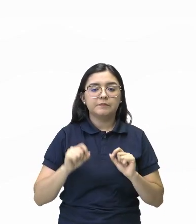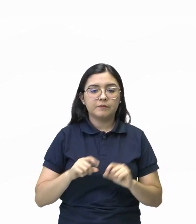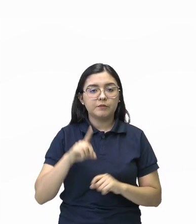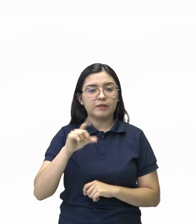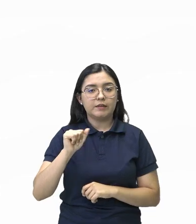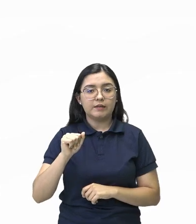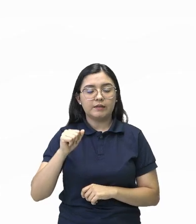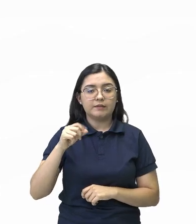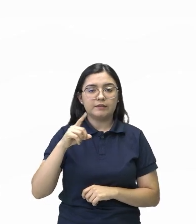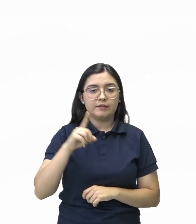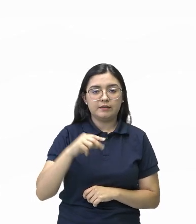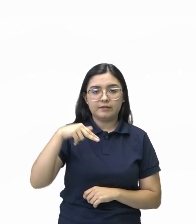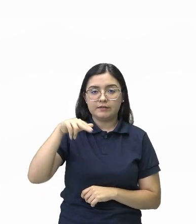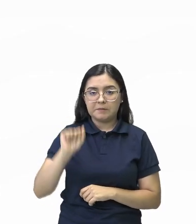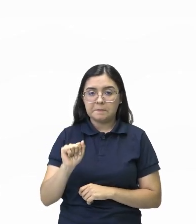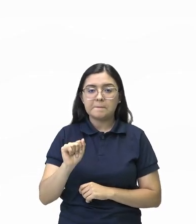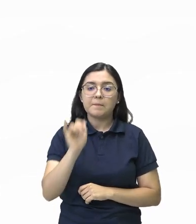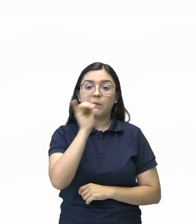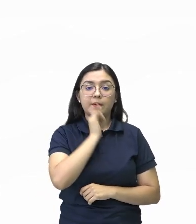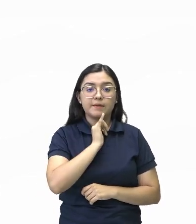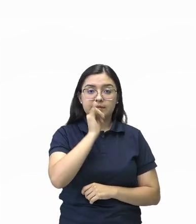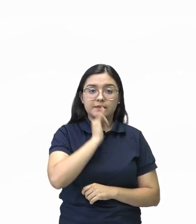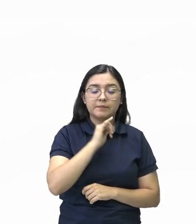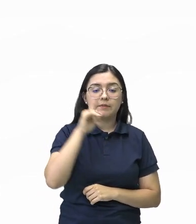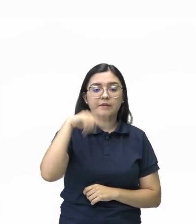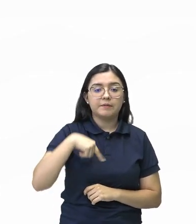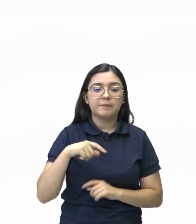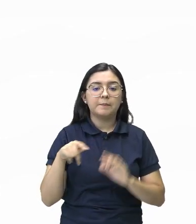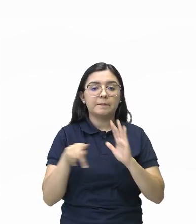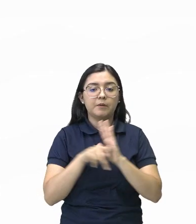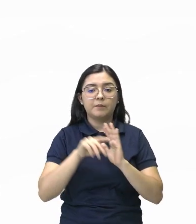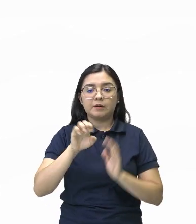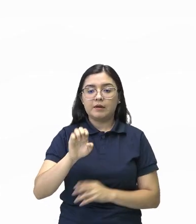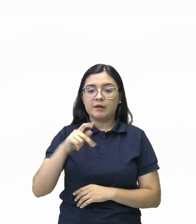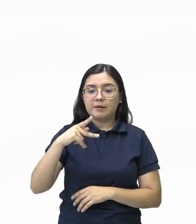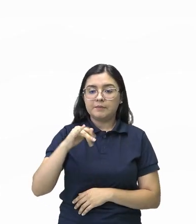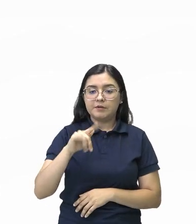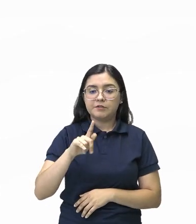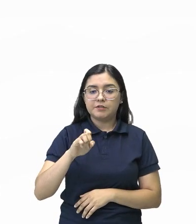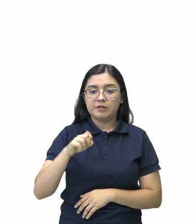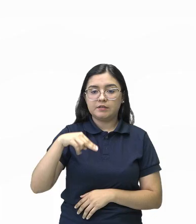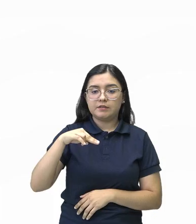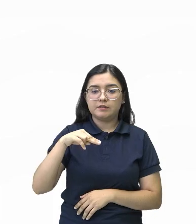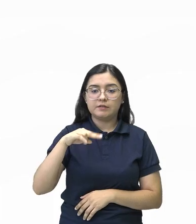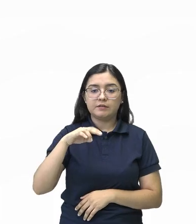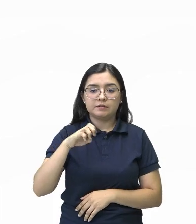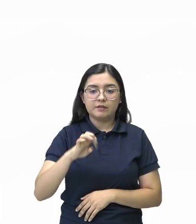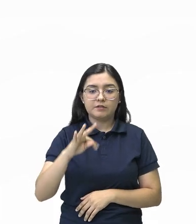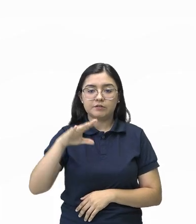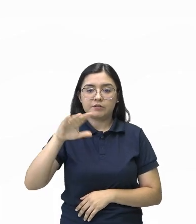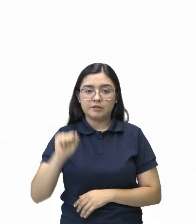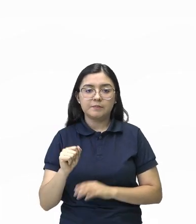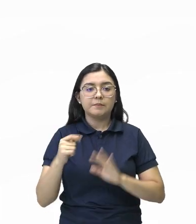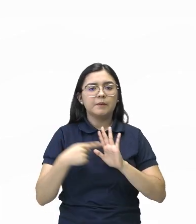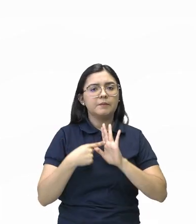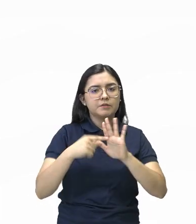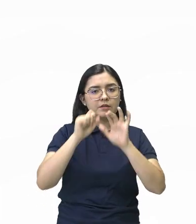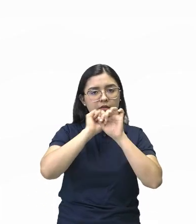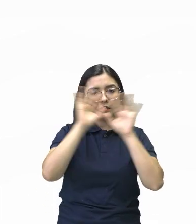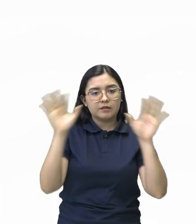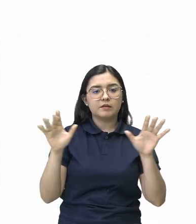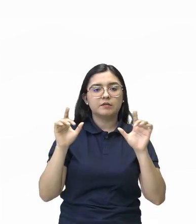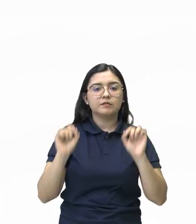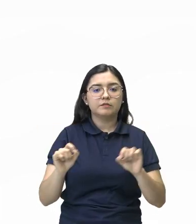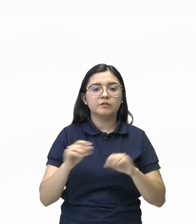propriamente dito. Um exemplo aí da epigenética, para ilustrar melhor esse conceito, é os filhos